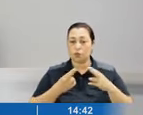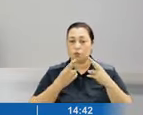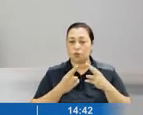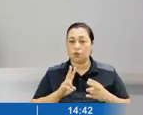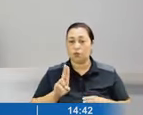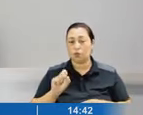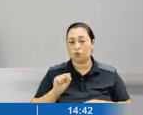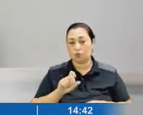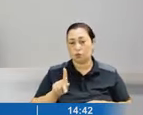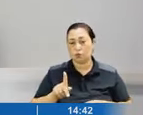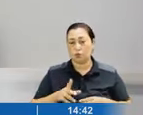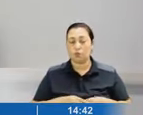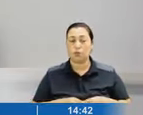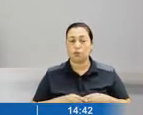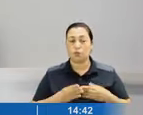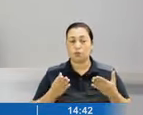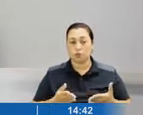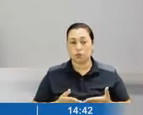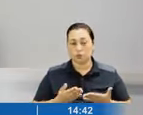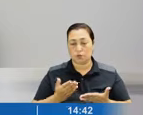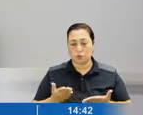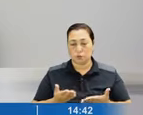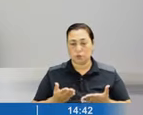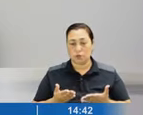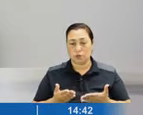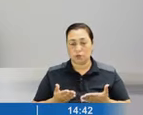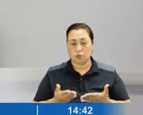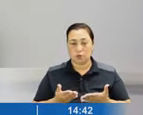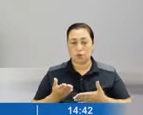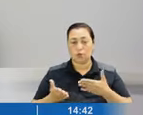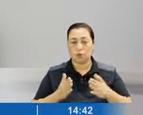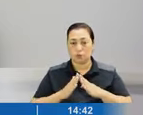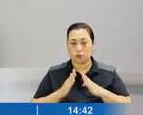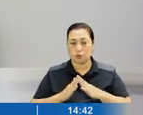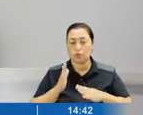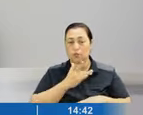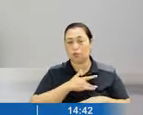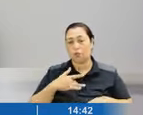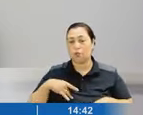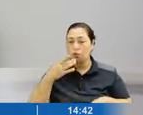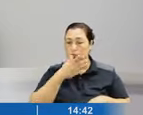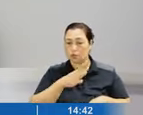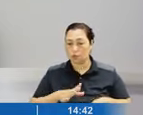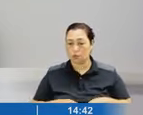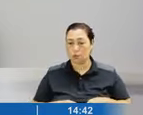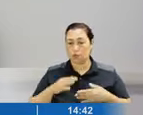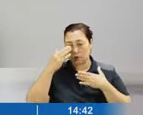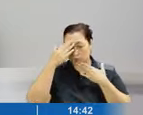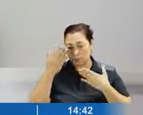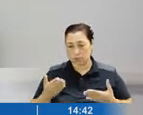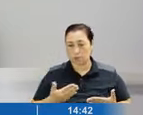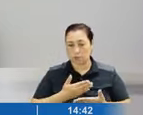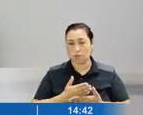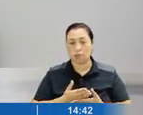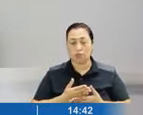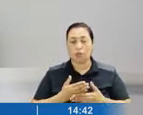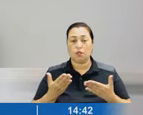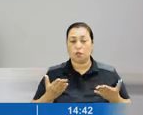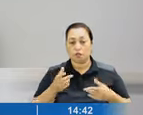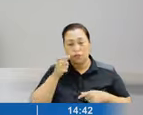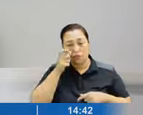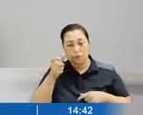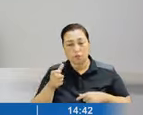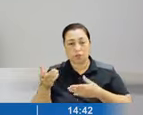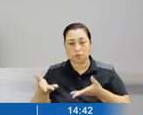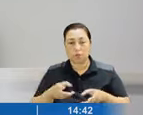USP, orientadora do estágio em coloproctologia na Casa de Saúde de Santos. Agradecemos a audiência nas redes e